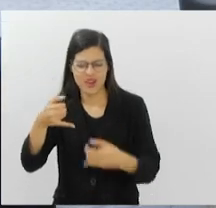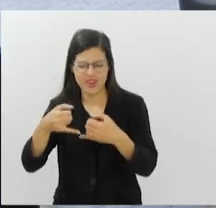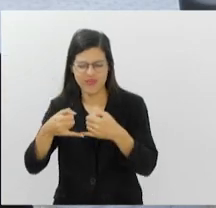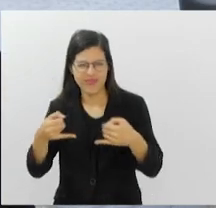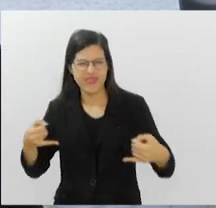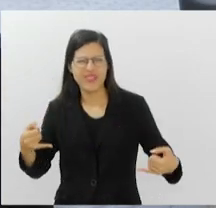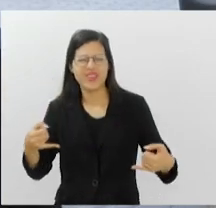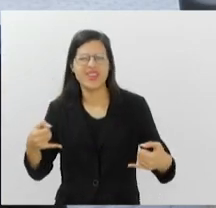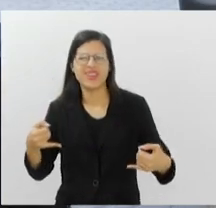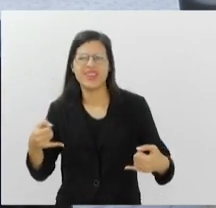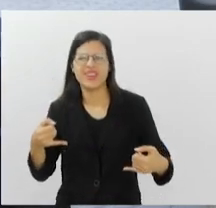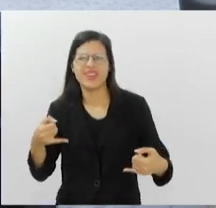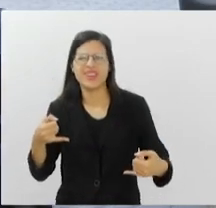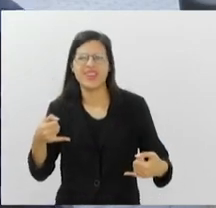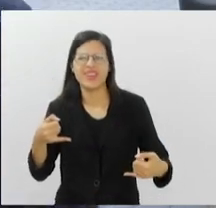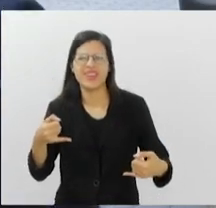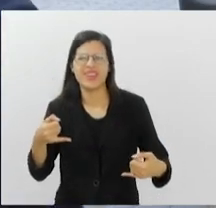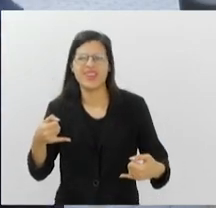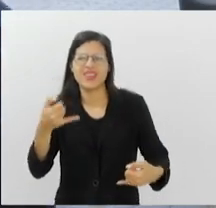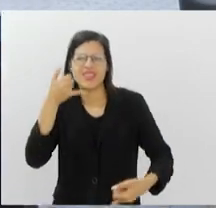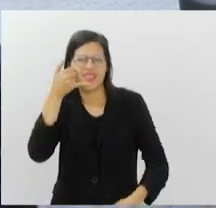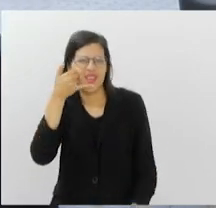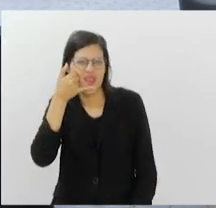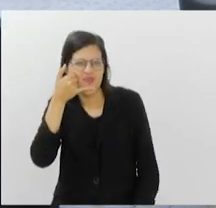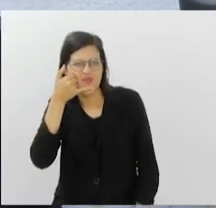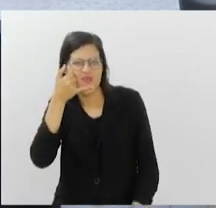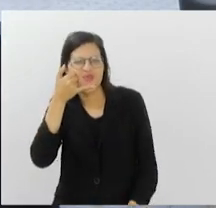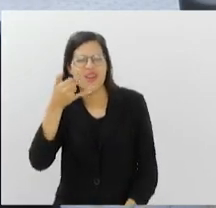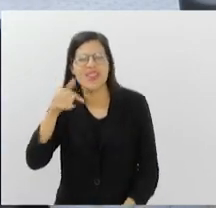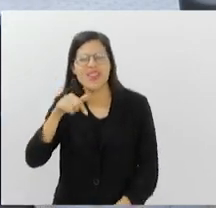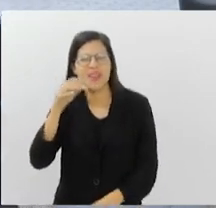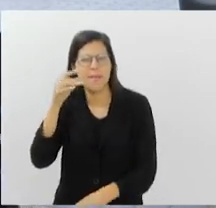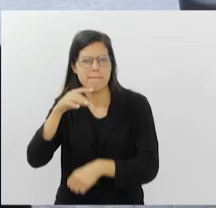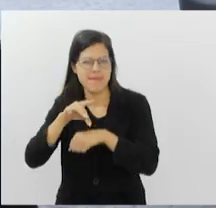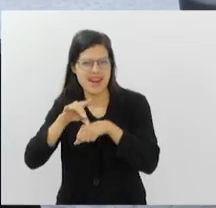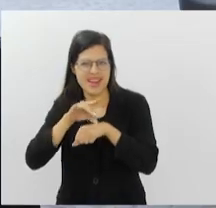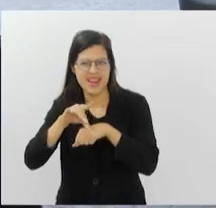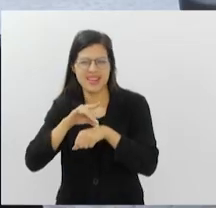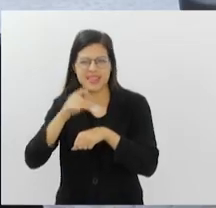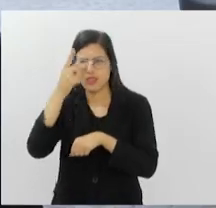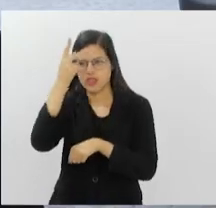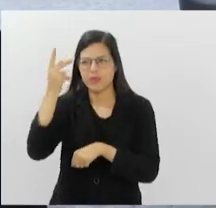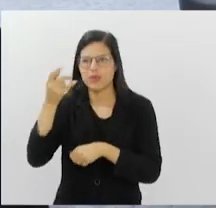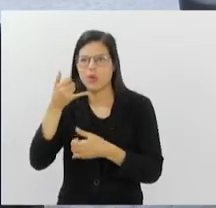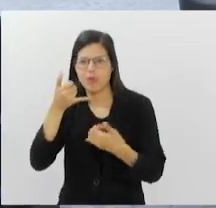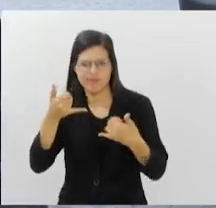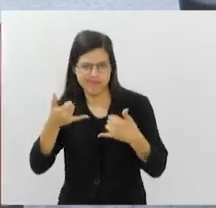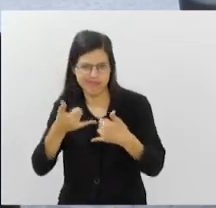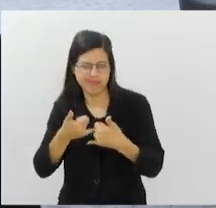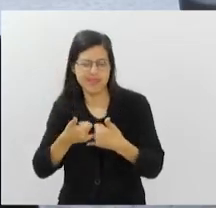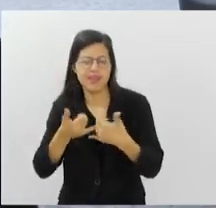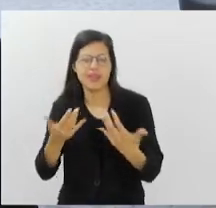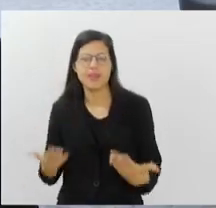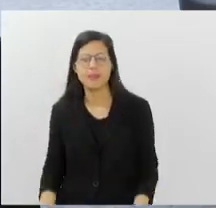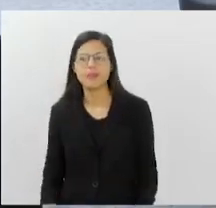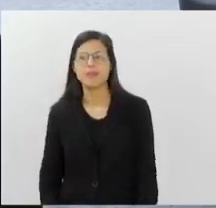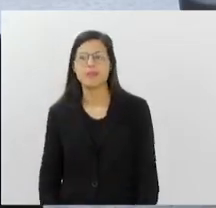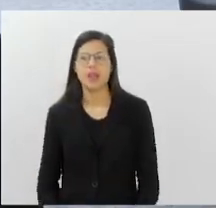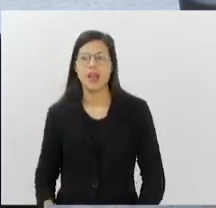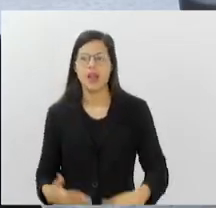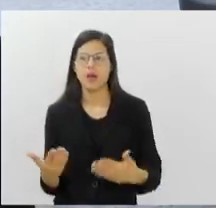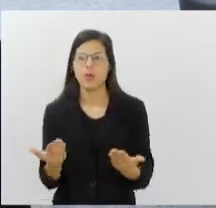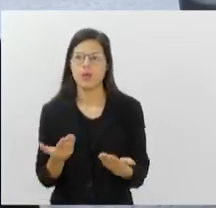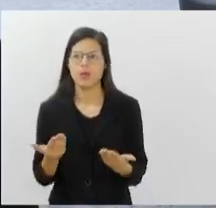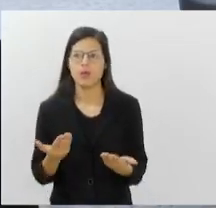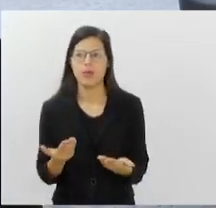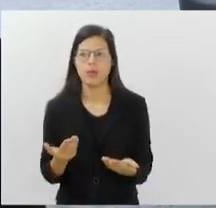pegou essa época, não, do telefone preto? E aí as pessoas ligavam. E aí me veio agora na